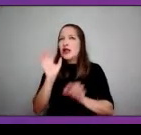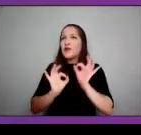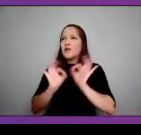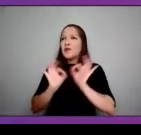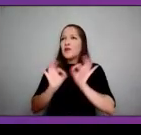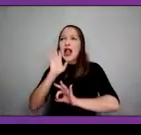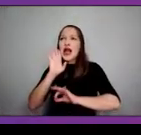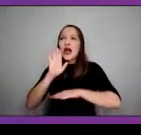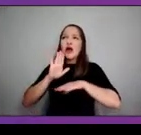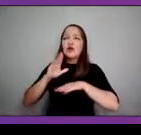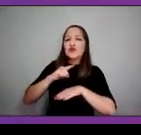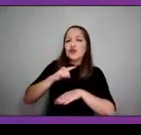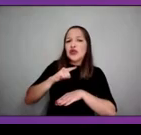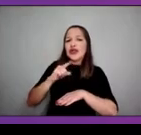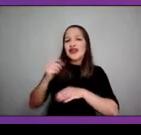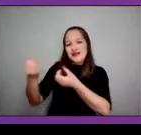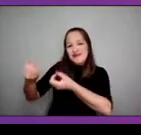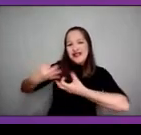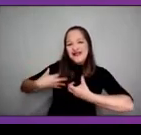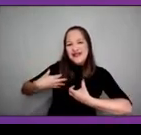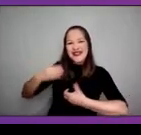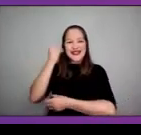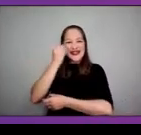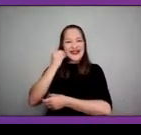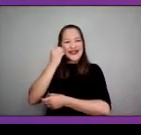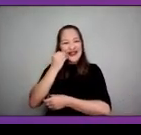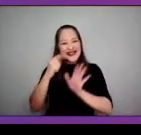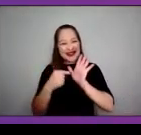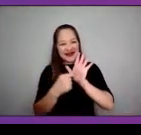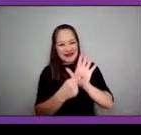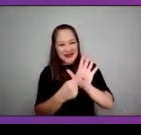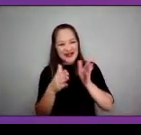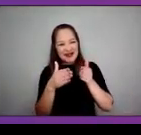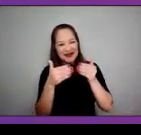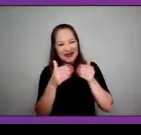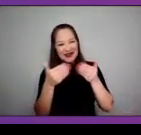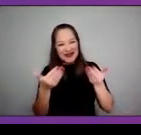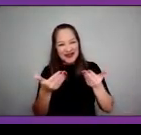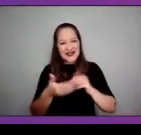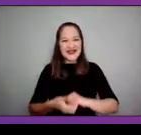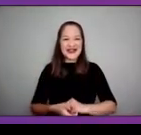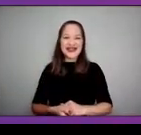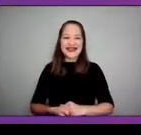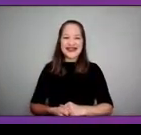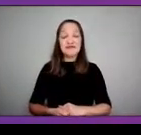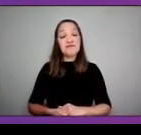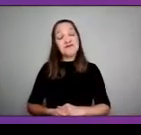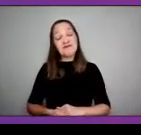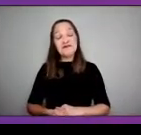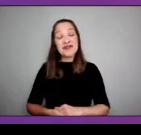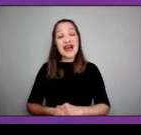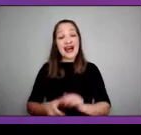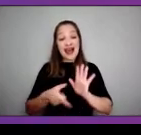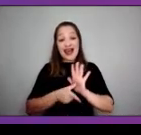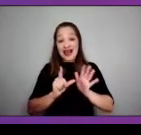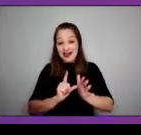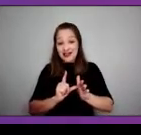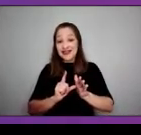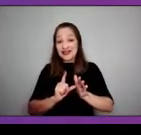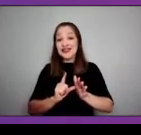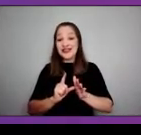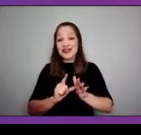então conta o a experiência e mostra pra gente um pouquinho de alguma coisa tá Antes de mostrar algumas imagens aqui